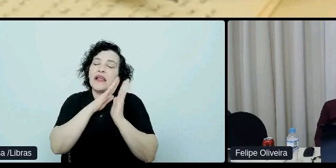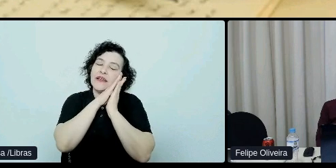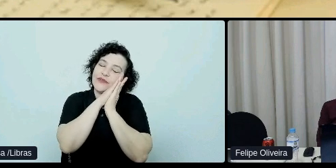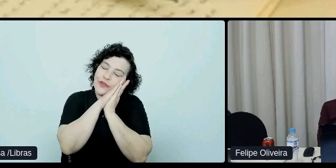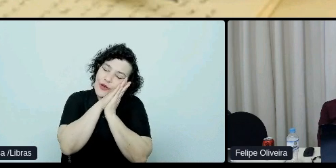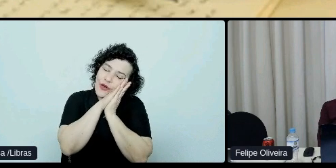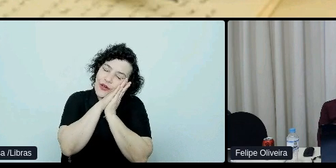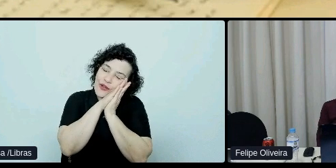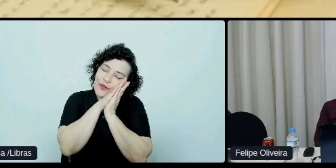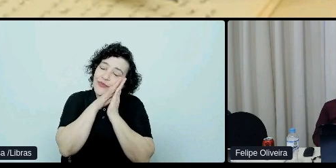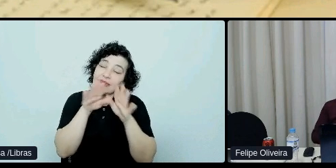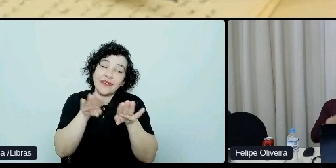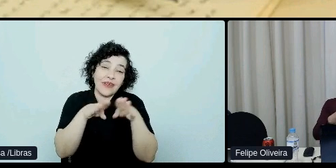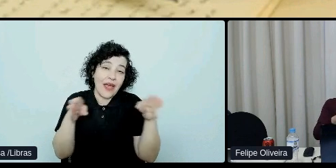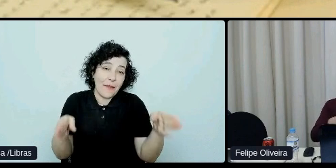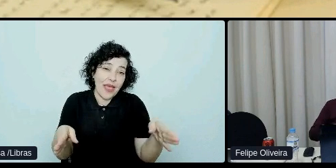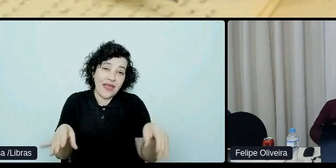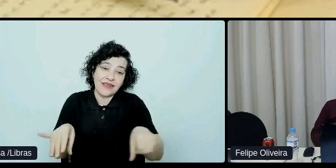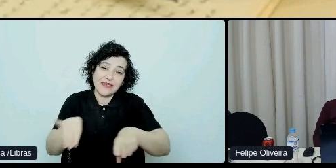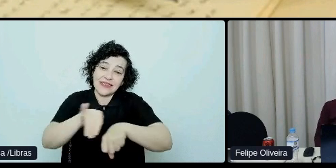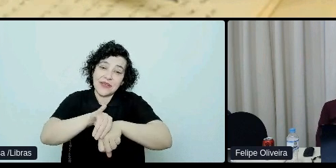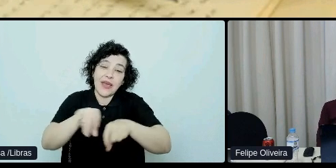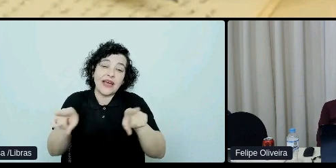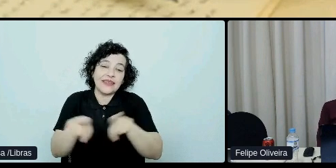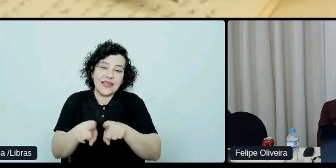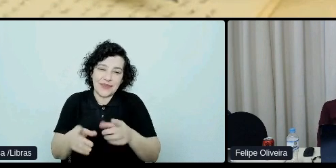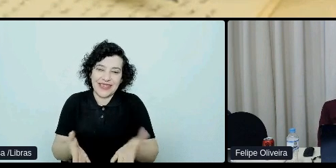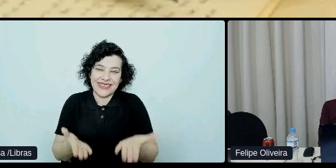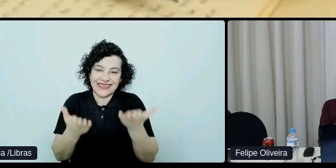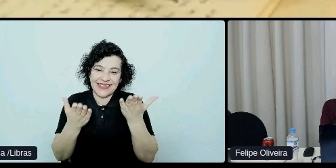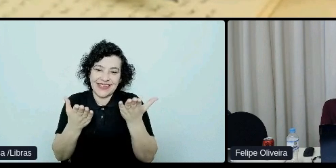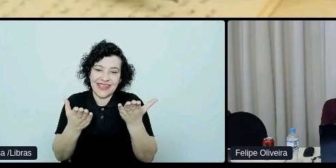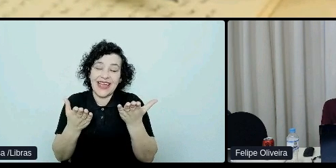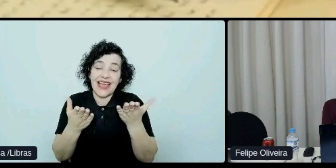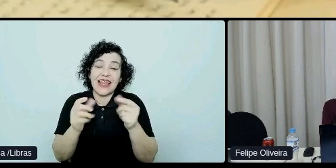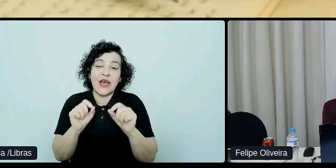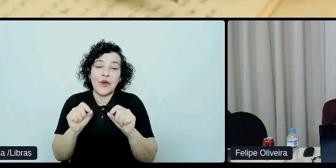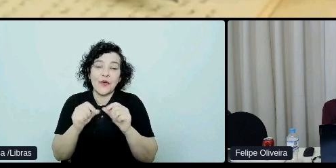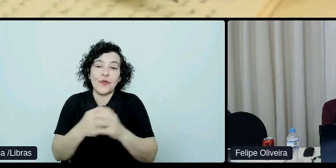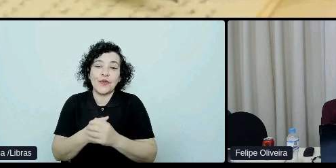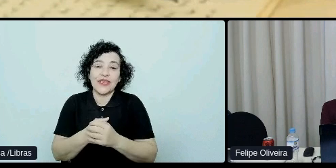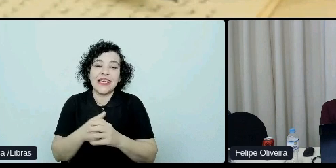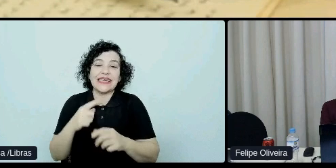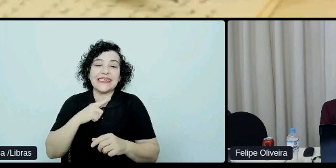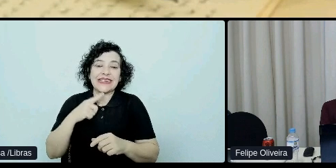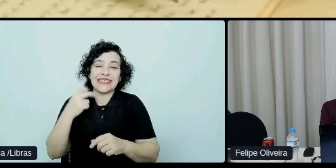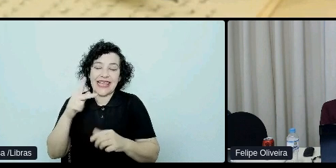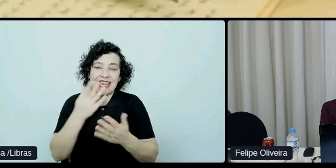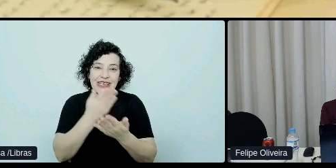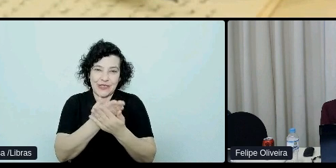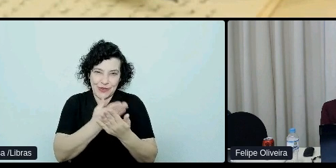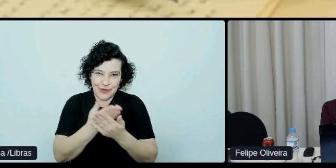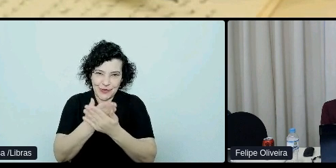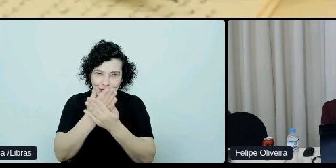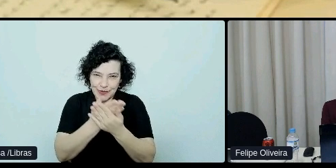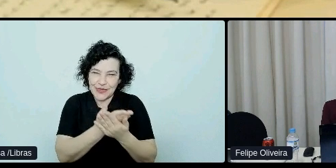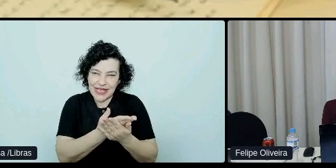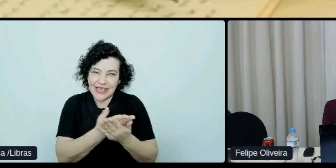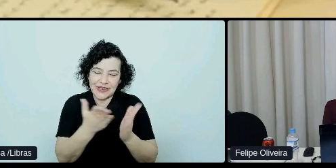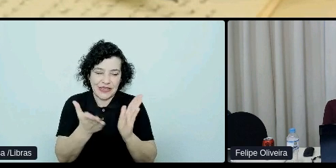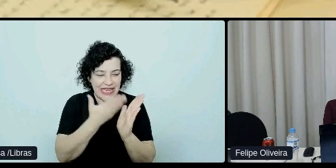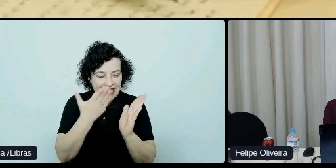Vanessa. Aí a imagem que a gente está mostrando, ela está deitada em cima das folhas da faculdade, junto com caneta, junto